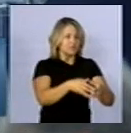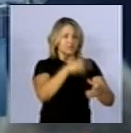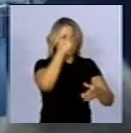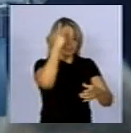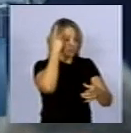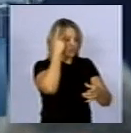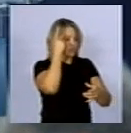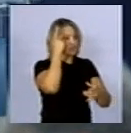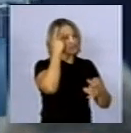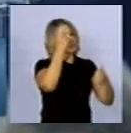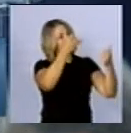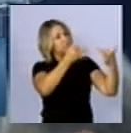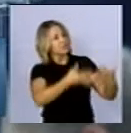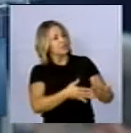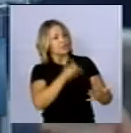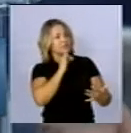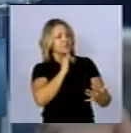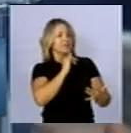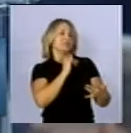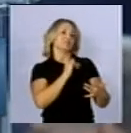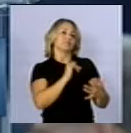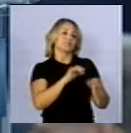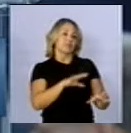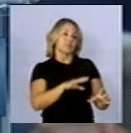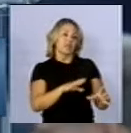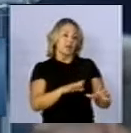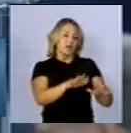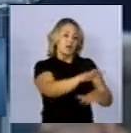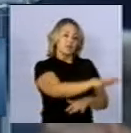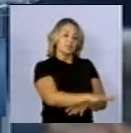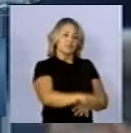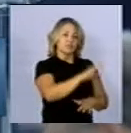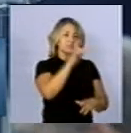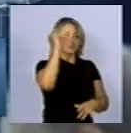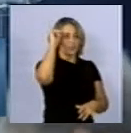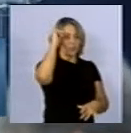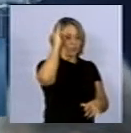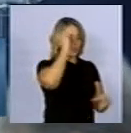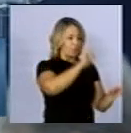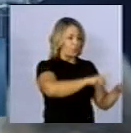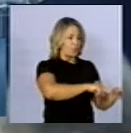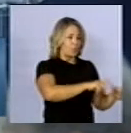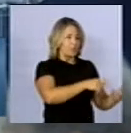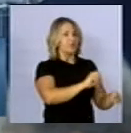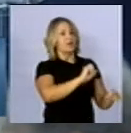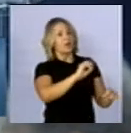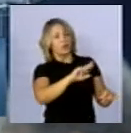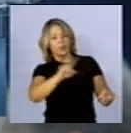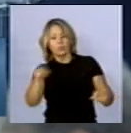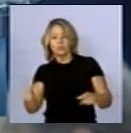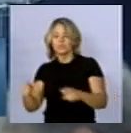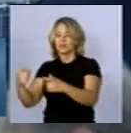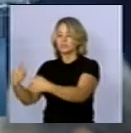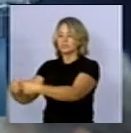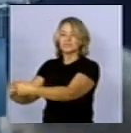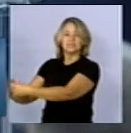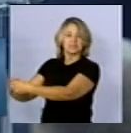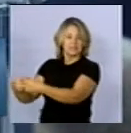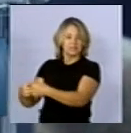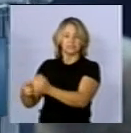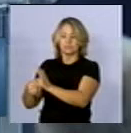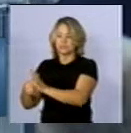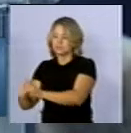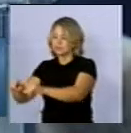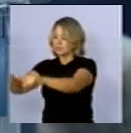portanto estaríamos falando aí num primeiro momento em zona urbana estaríamos falando portanto da necessidade de aquisição de terreno se